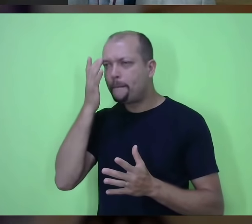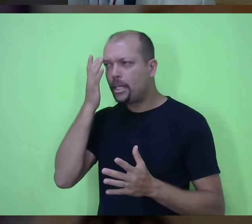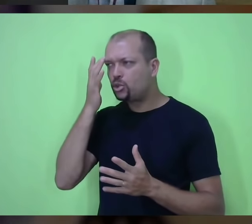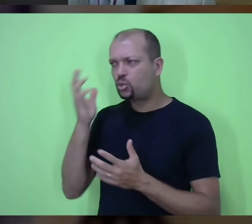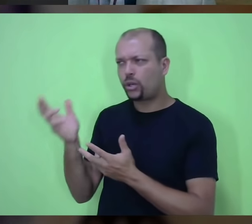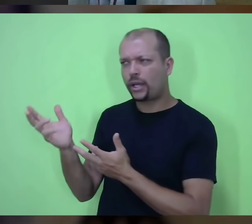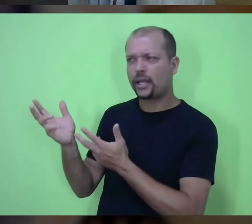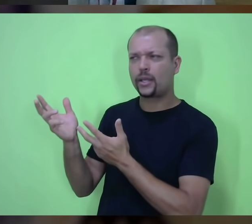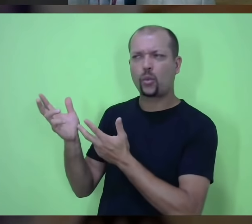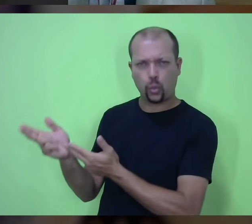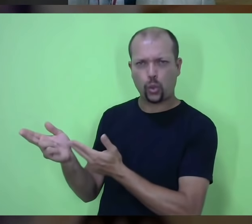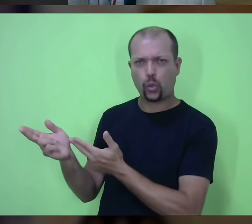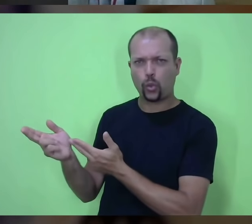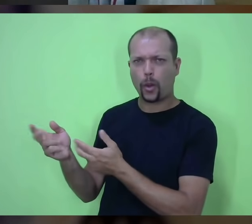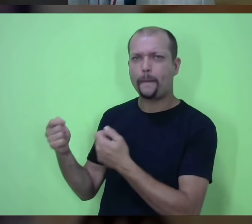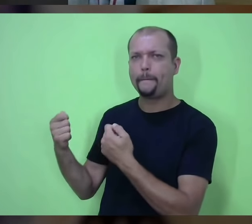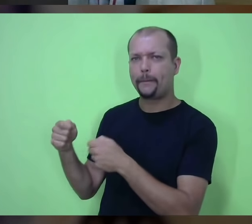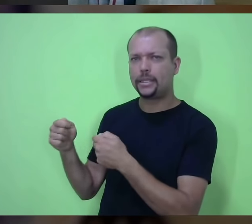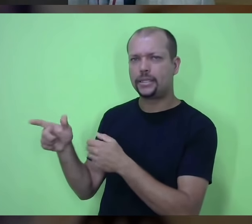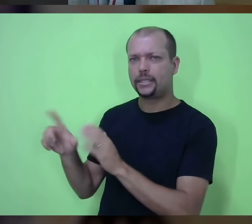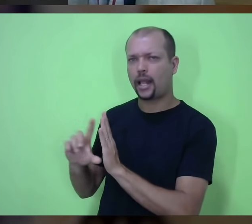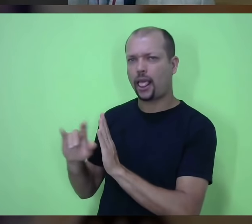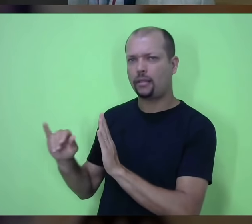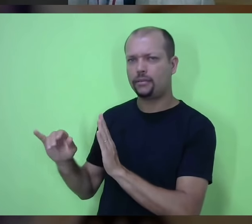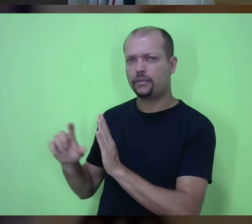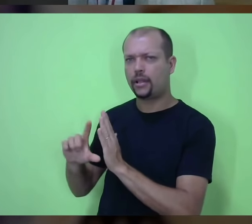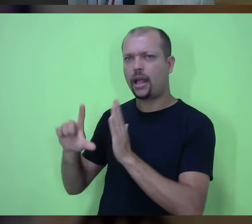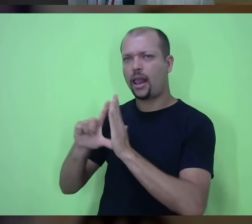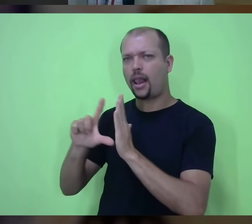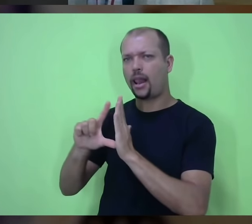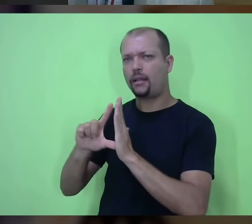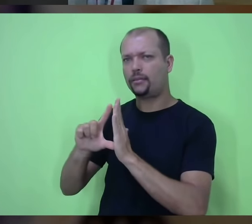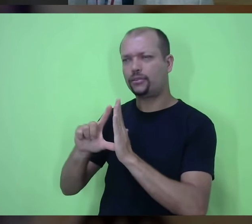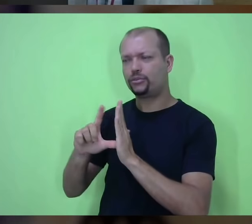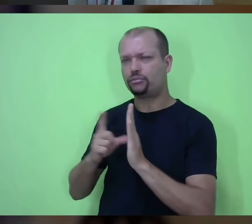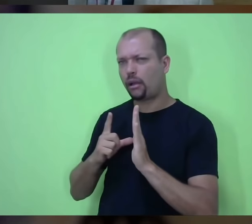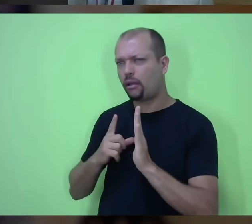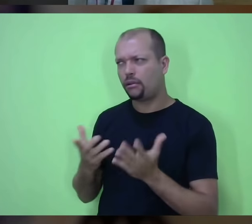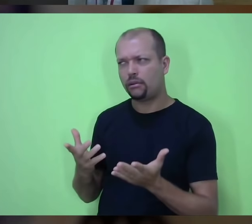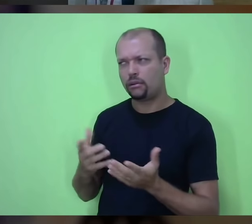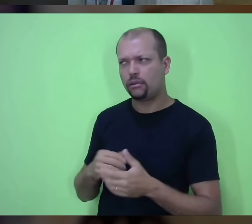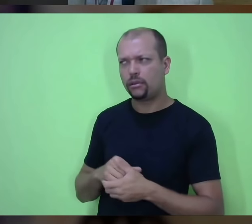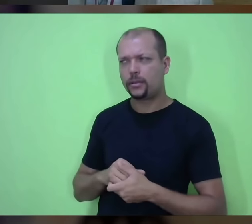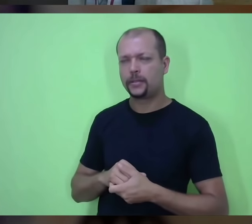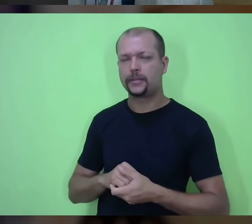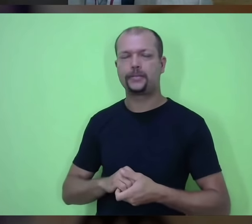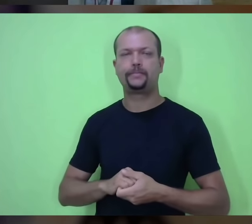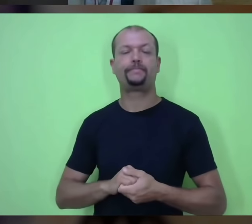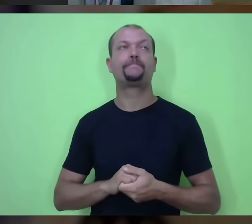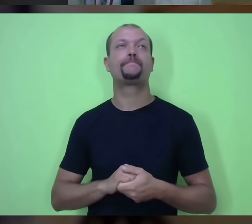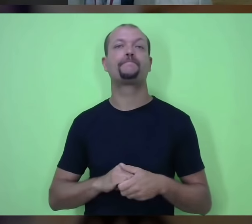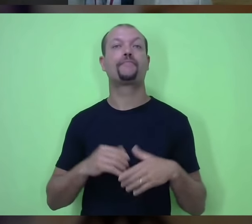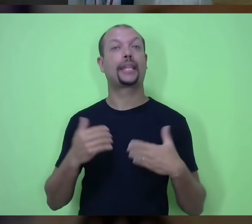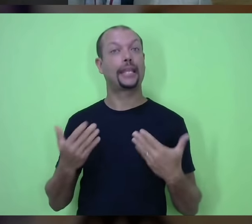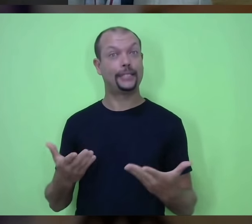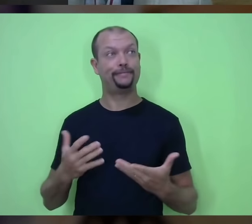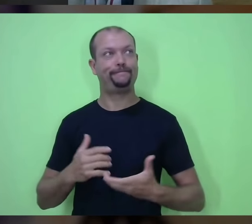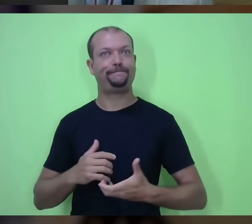se encontra nessa situação que eu disse de Levítico?